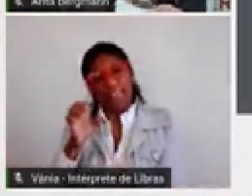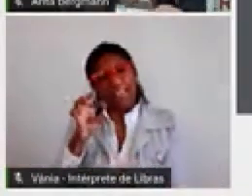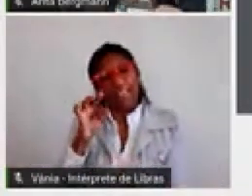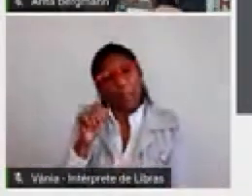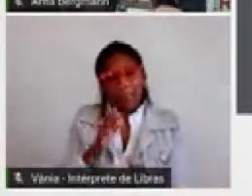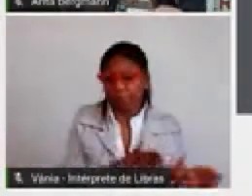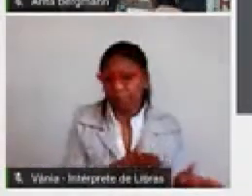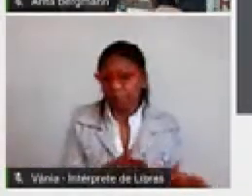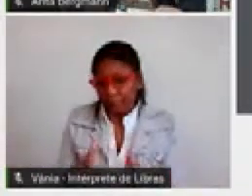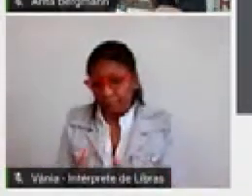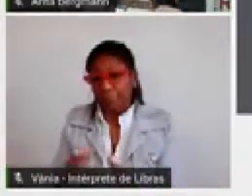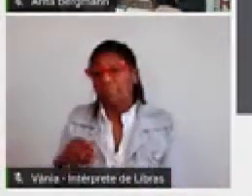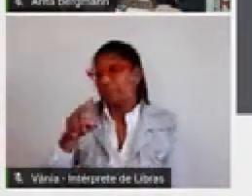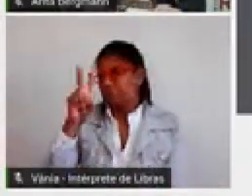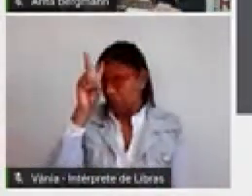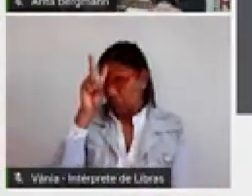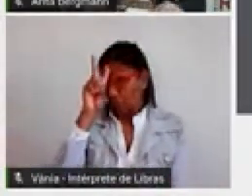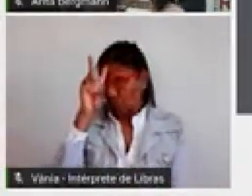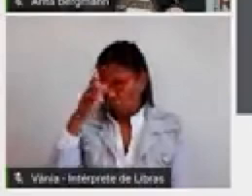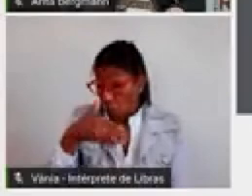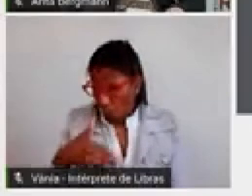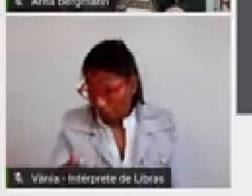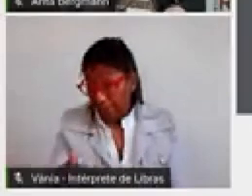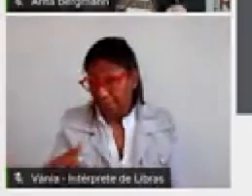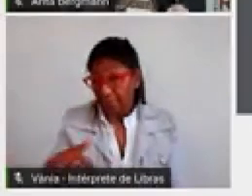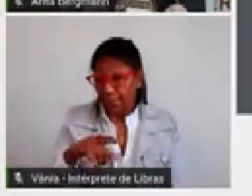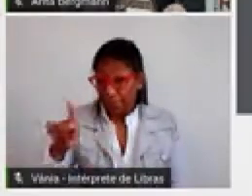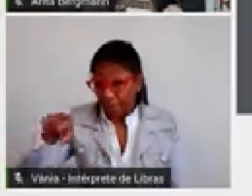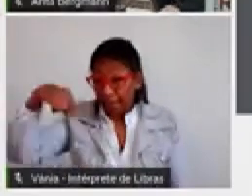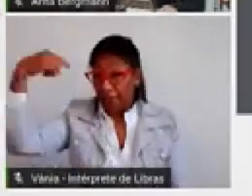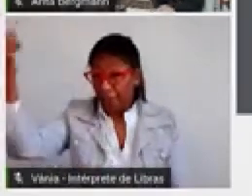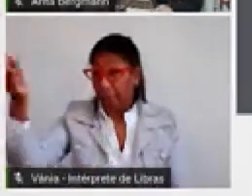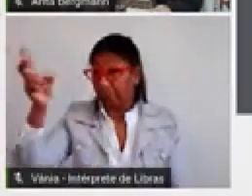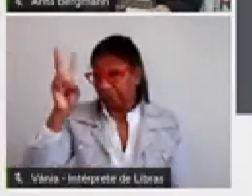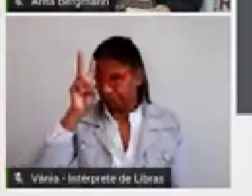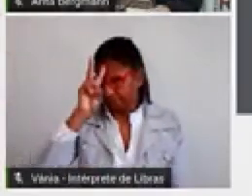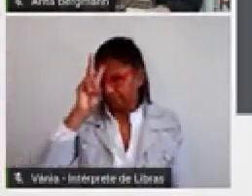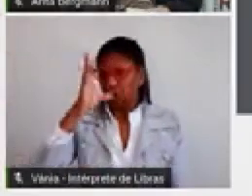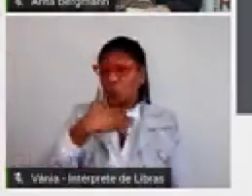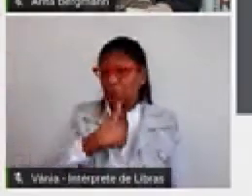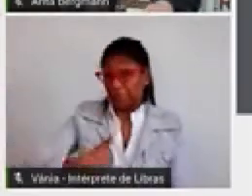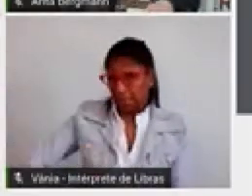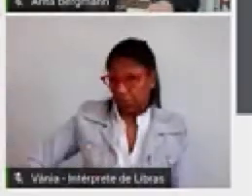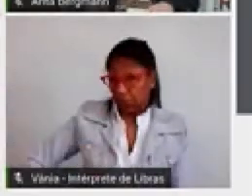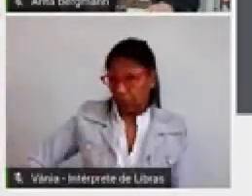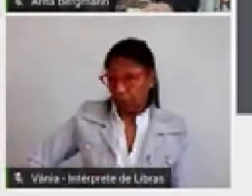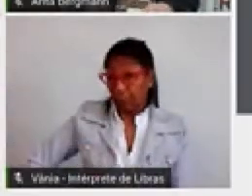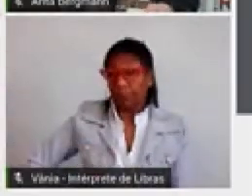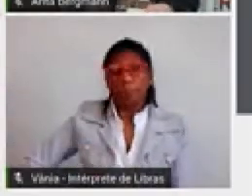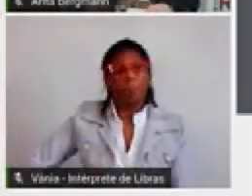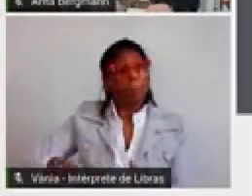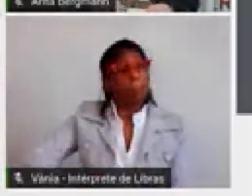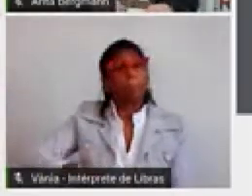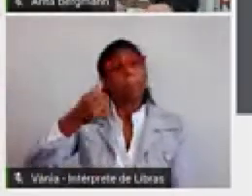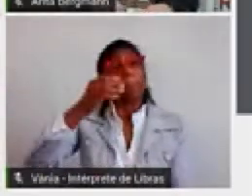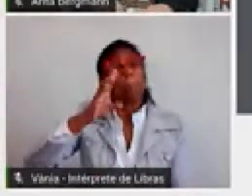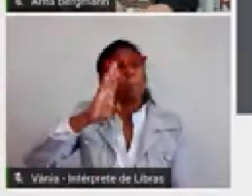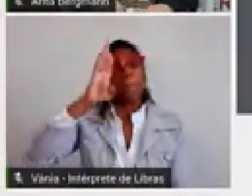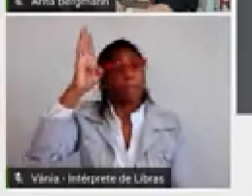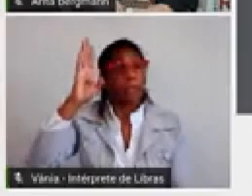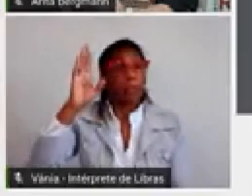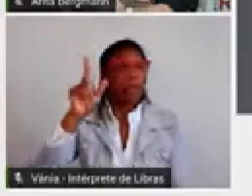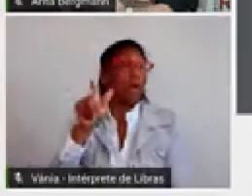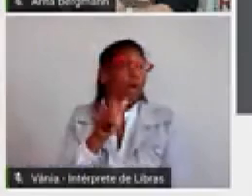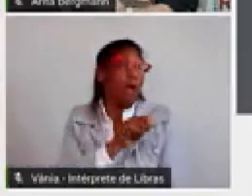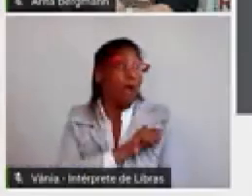ensino médio, agora na próxima semana, na rede estadual de ensino. A prioridade é dada aos